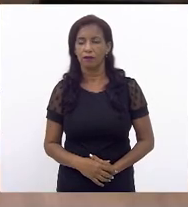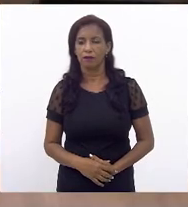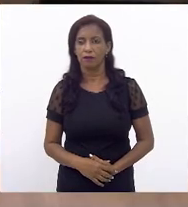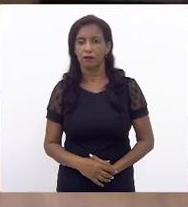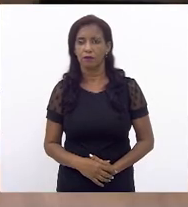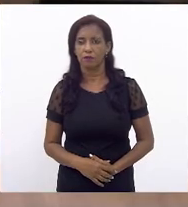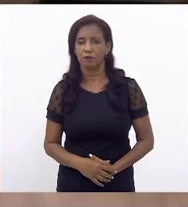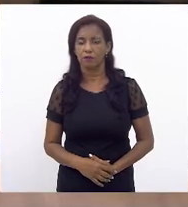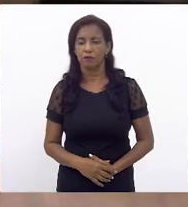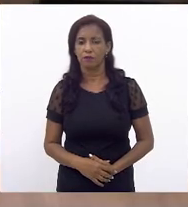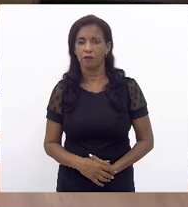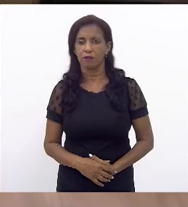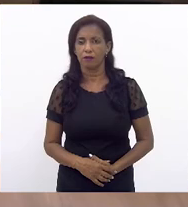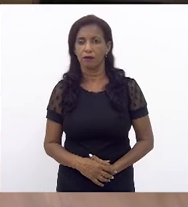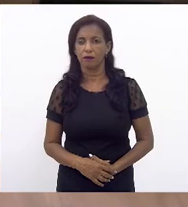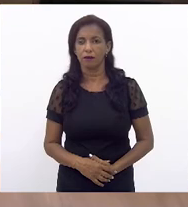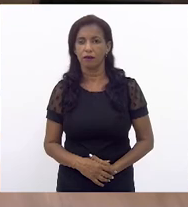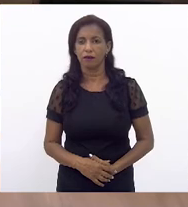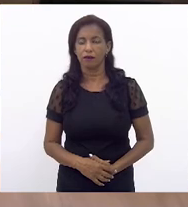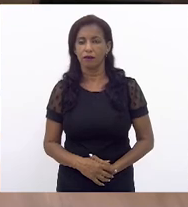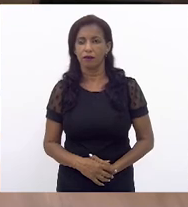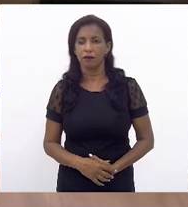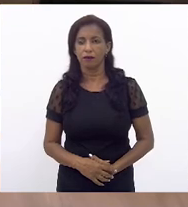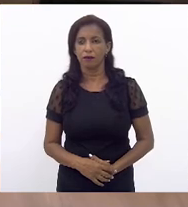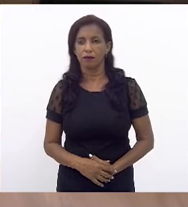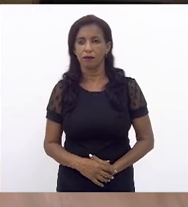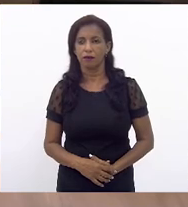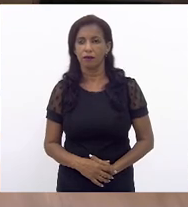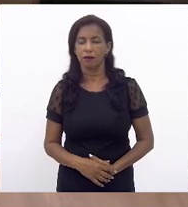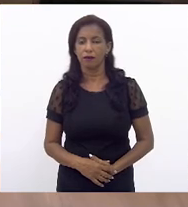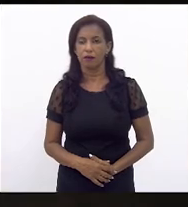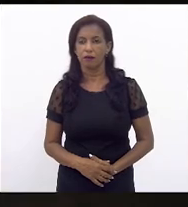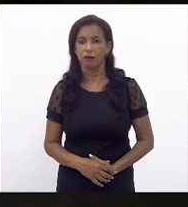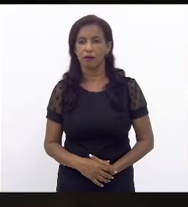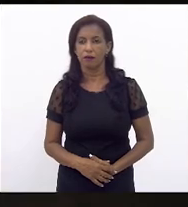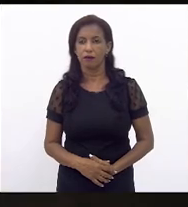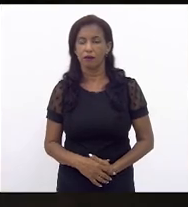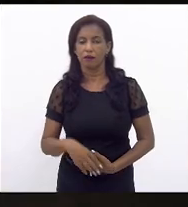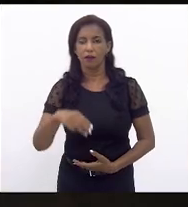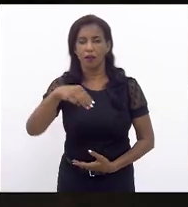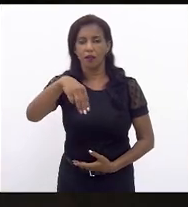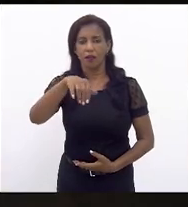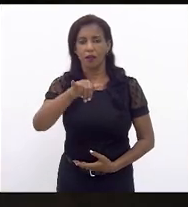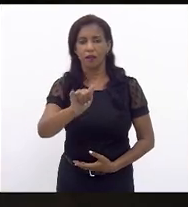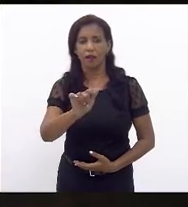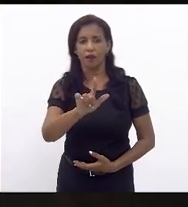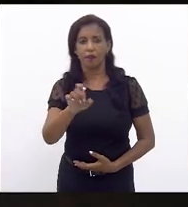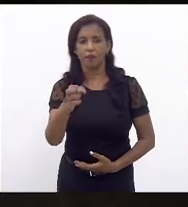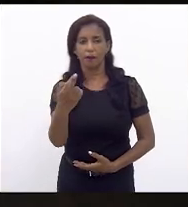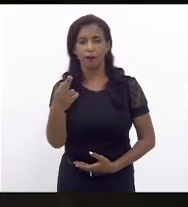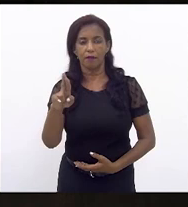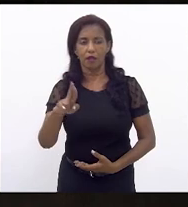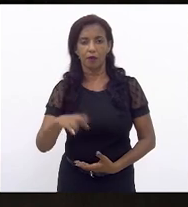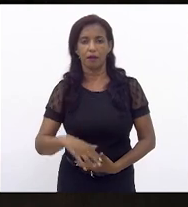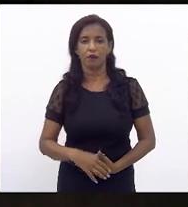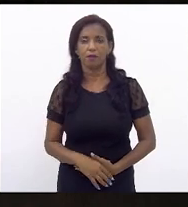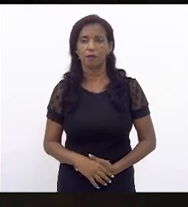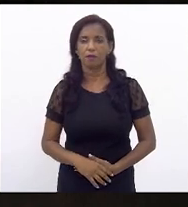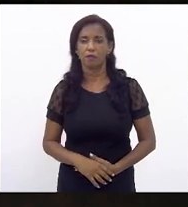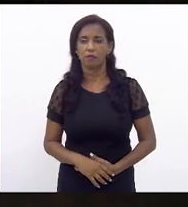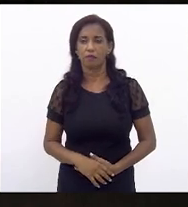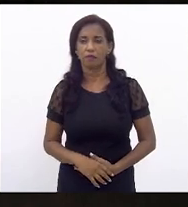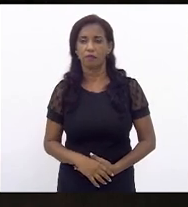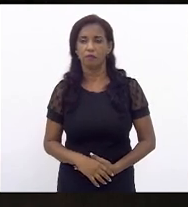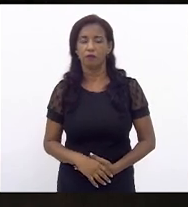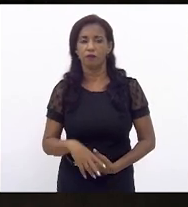Deputado Eliomar vota não. Deputado Marcos Abraão. Deputado Marcos Miller. Deputado Marcos Miller.